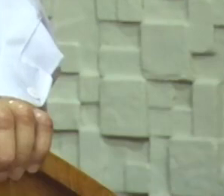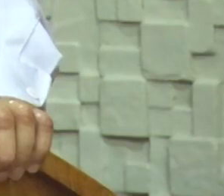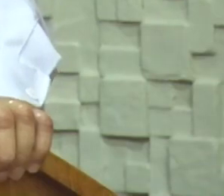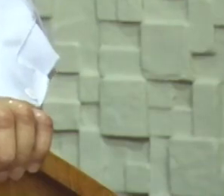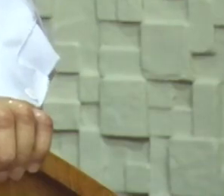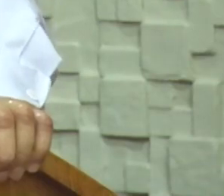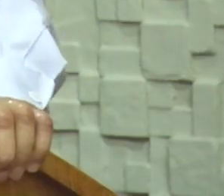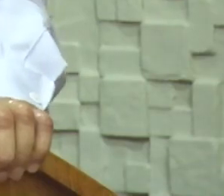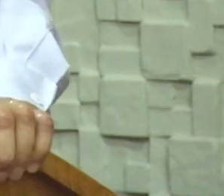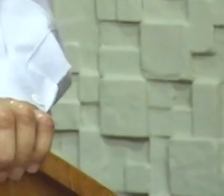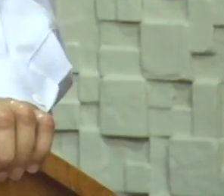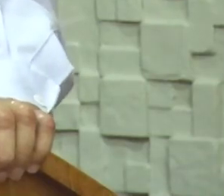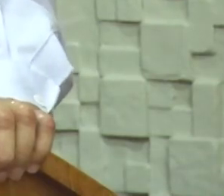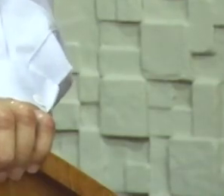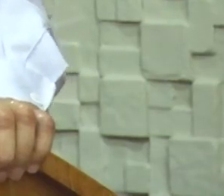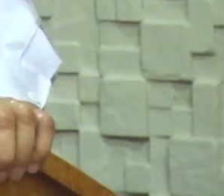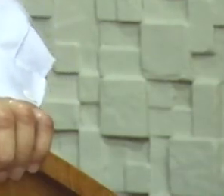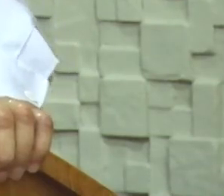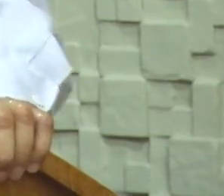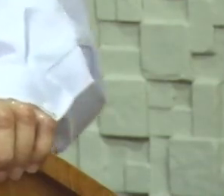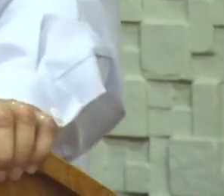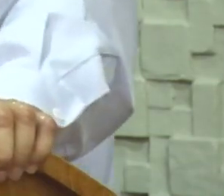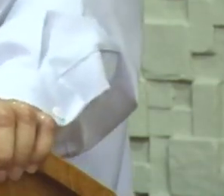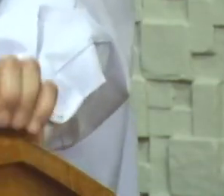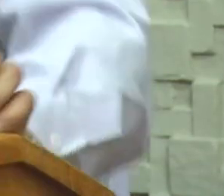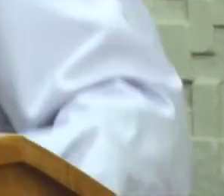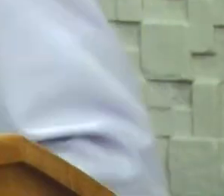muito obrigado e uma boa semana a todos